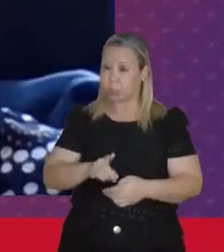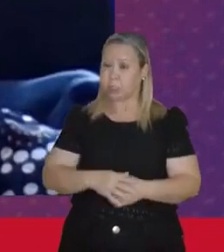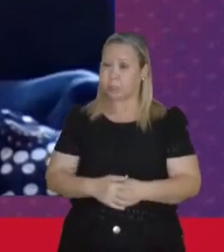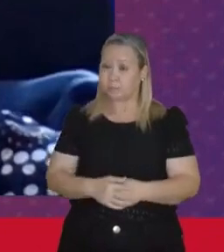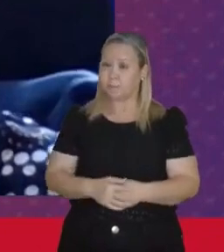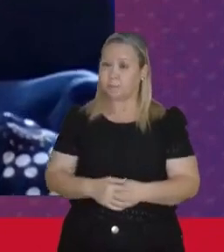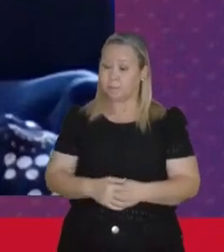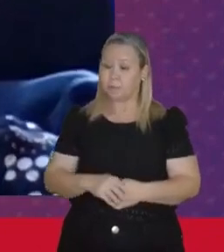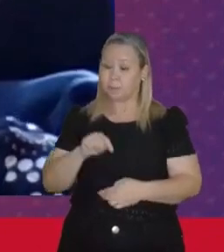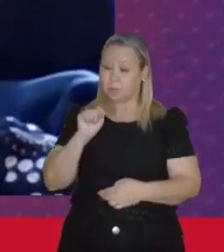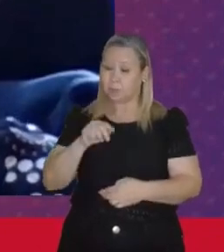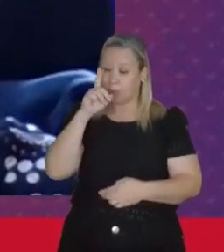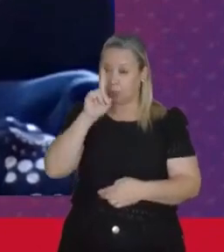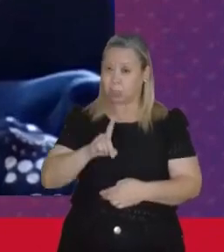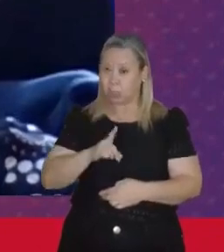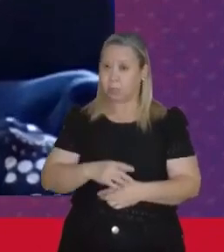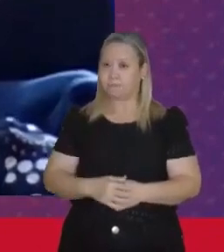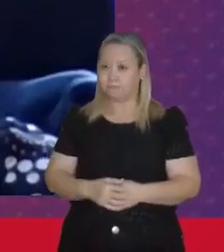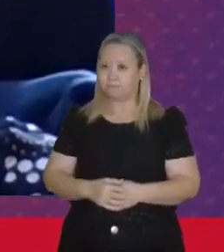desses direitos reprodutivos.